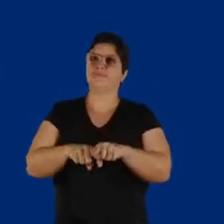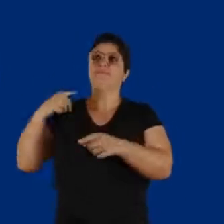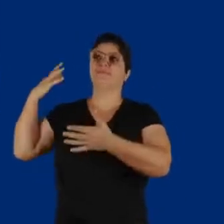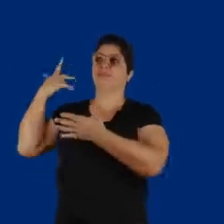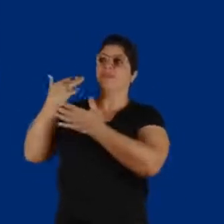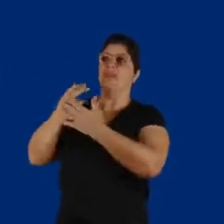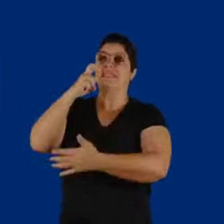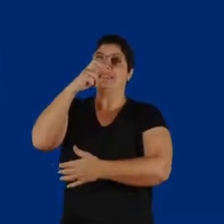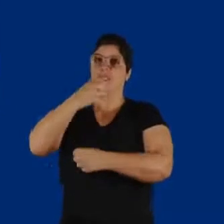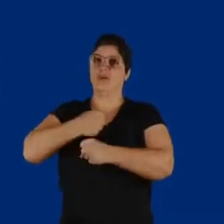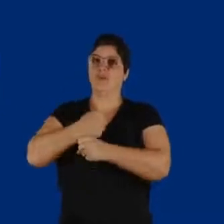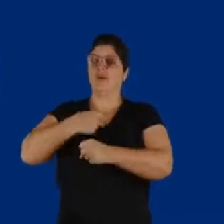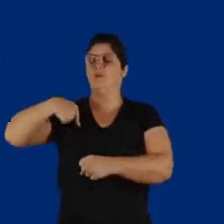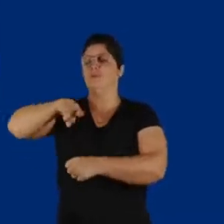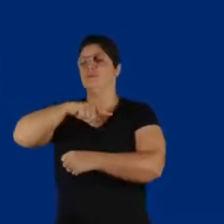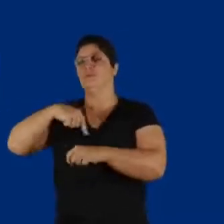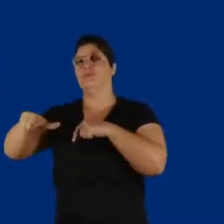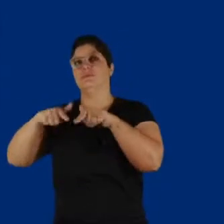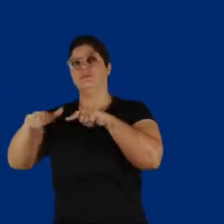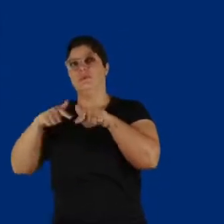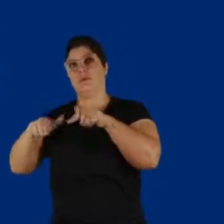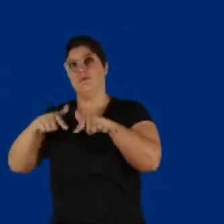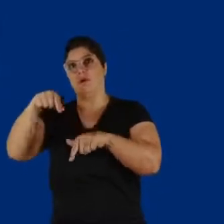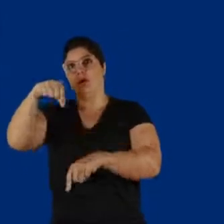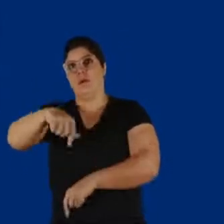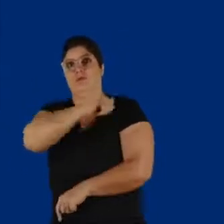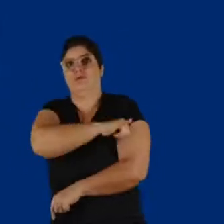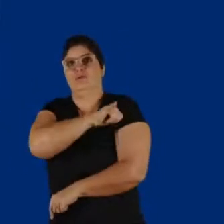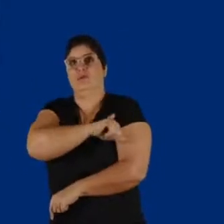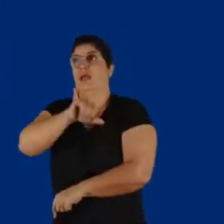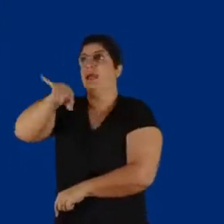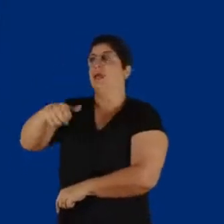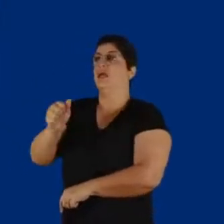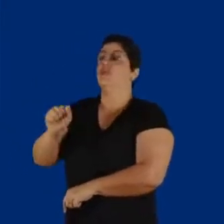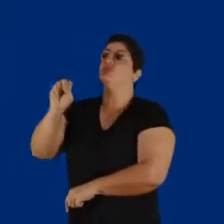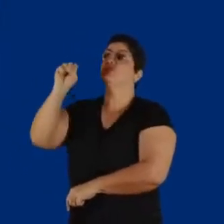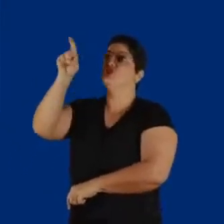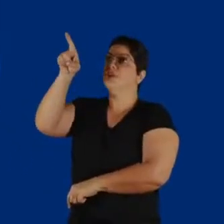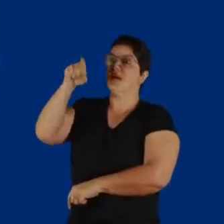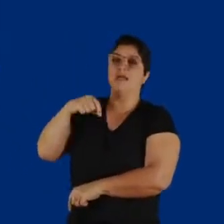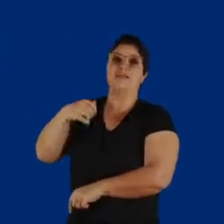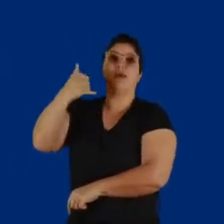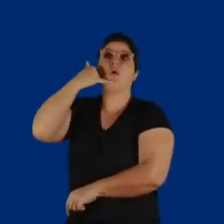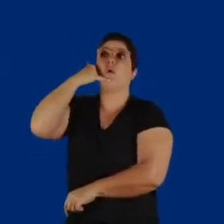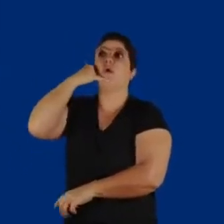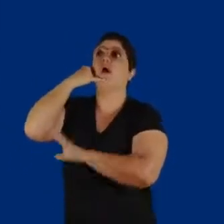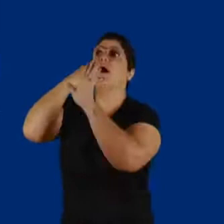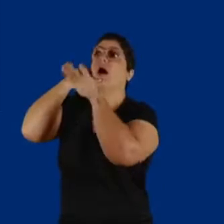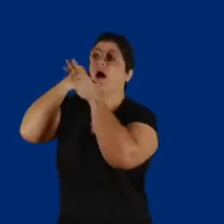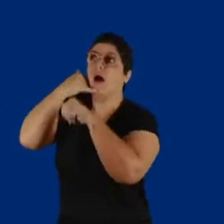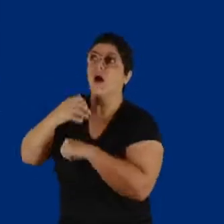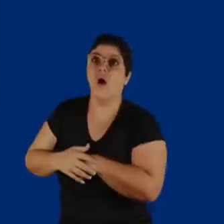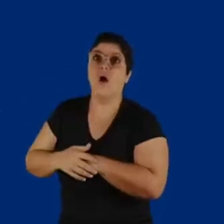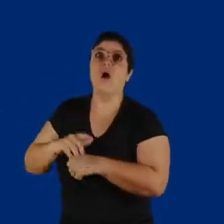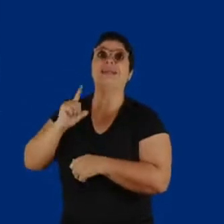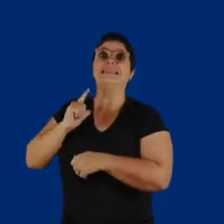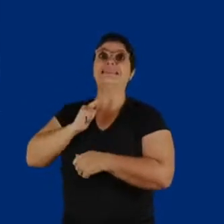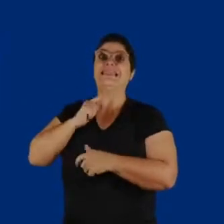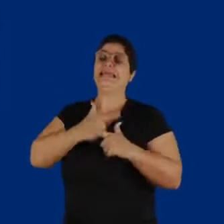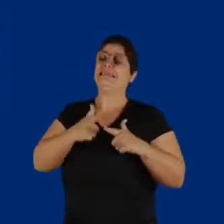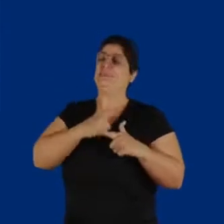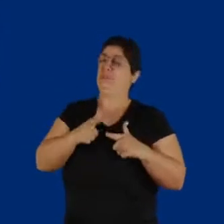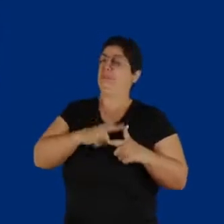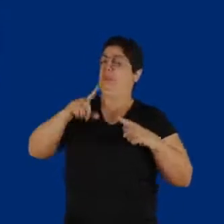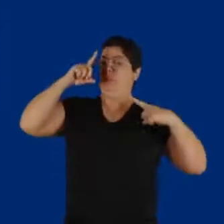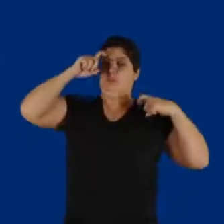5 anos, 6 anos, aqui a nossa situação no Rio de Janeiro. Né? E a Jesuit é a pessoa que eu ligo quando eu tenho casos difíceis. Quando eu